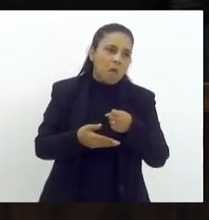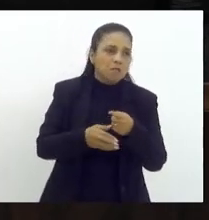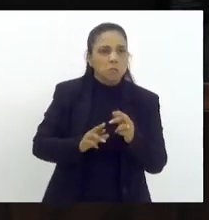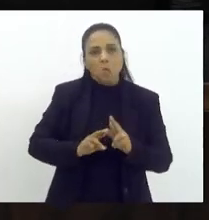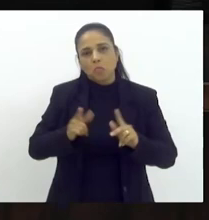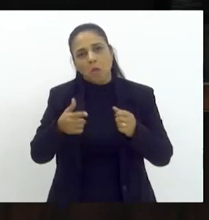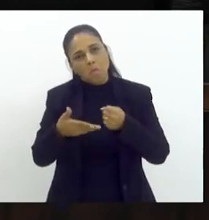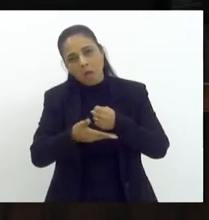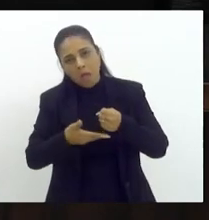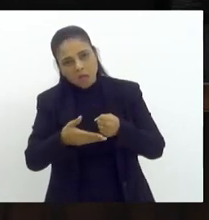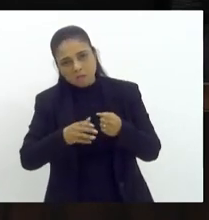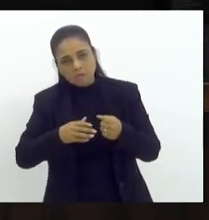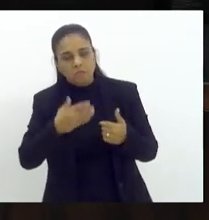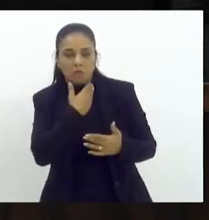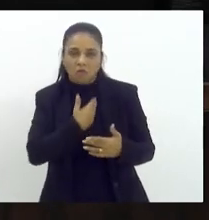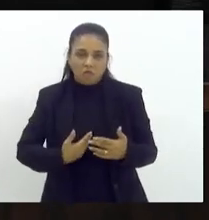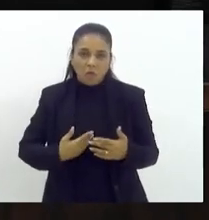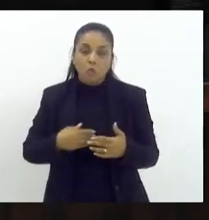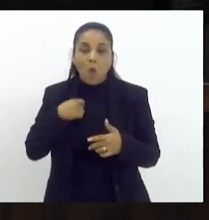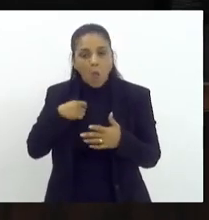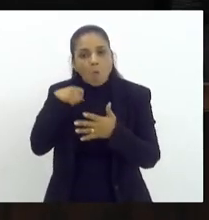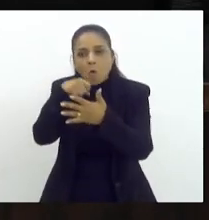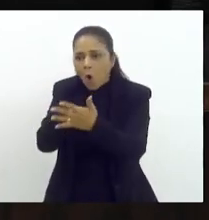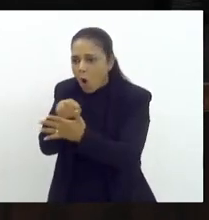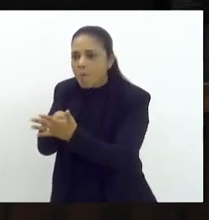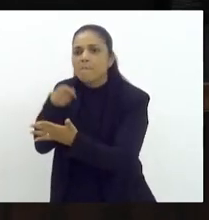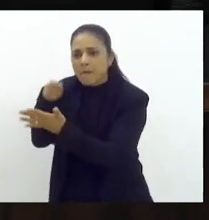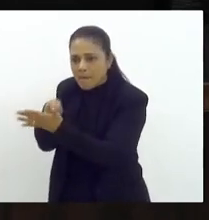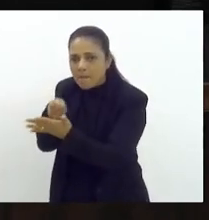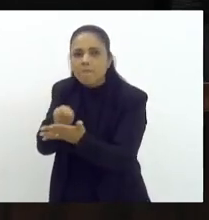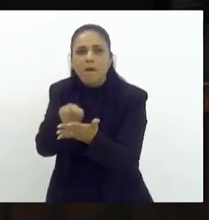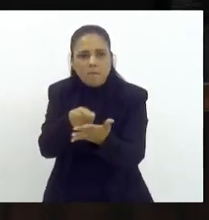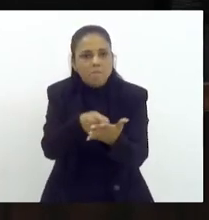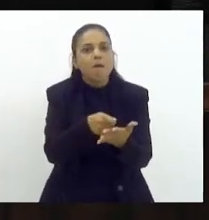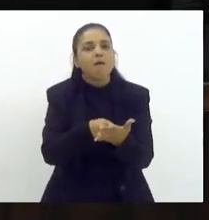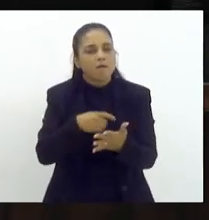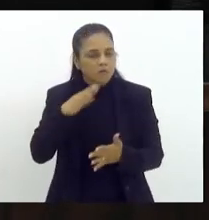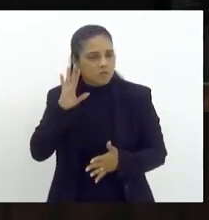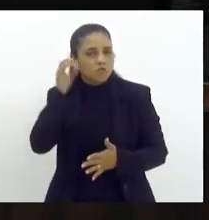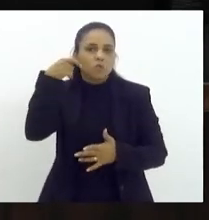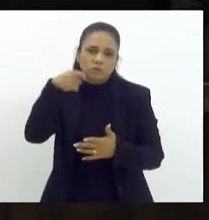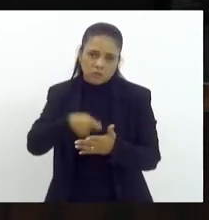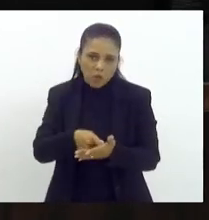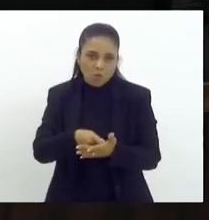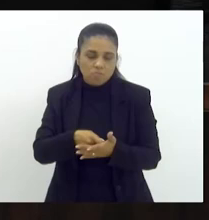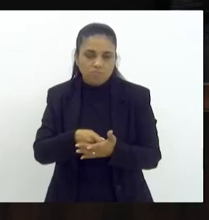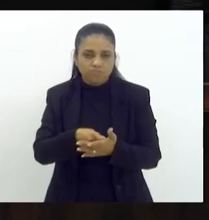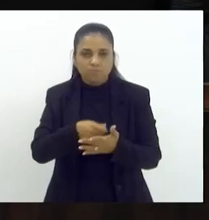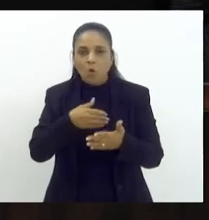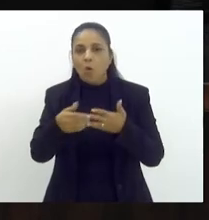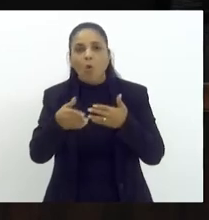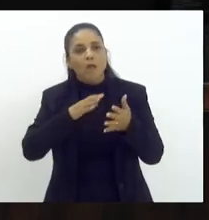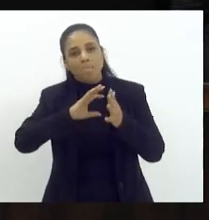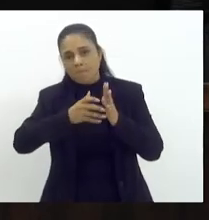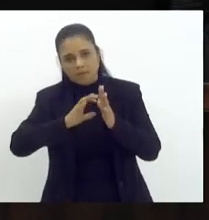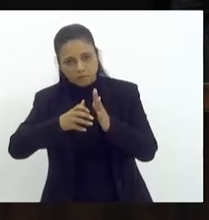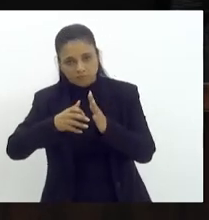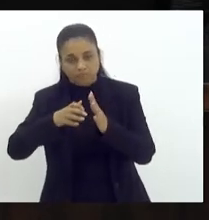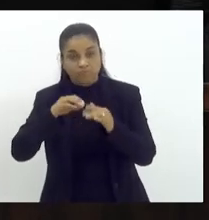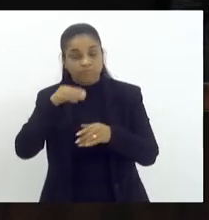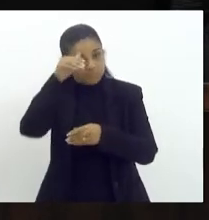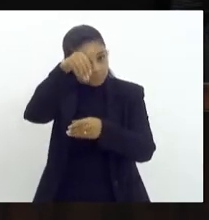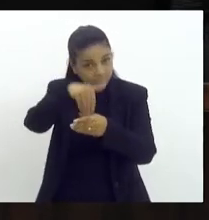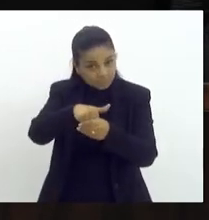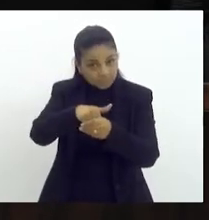governo cobrarei de quem tem que cobrar buscarei solução de quem tem que buscar porque nós fomos eleitos para suprir